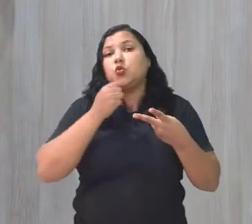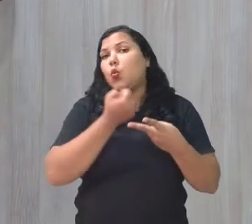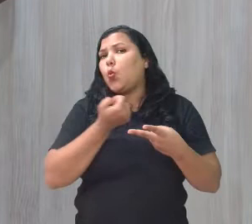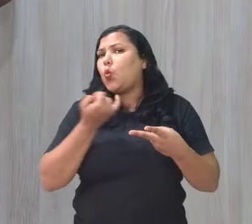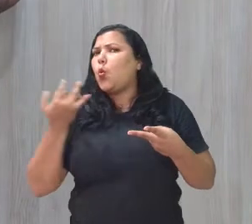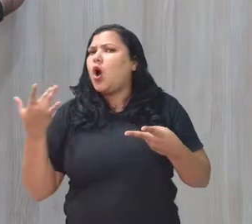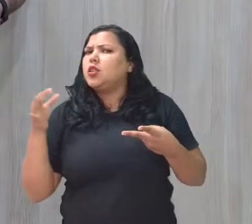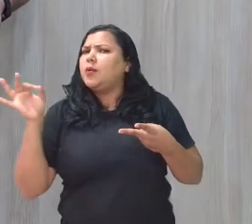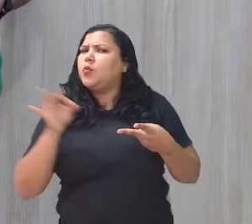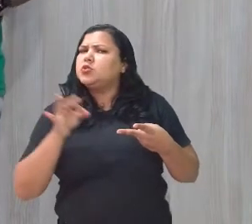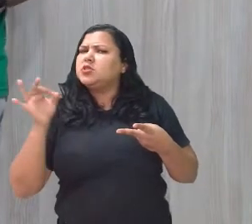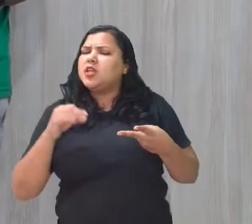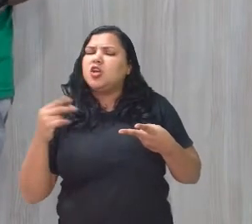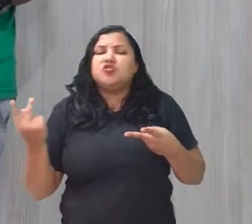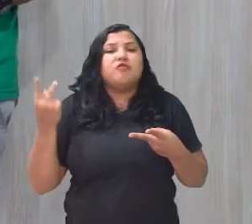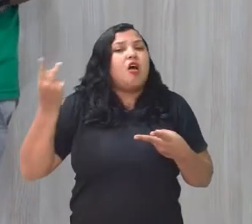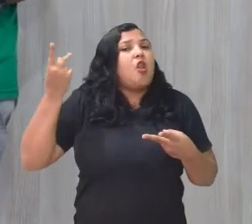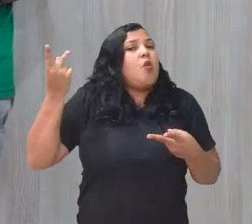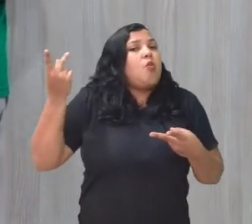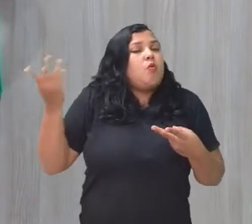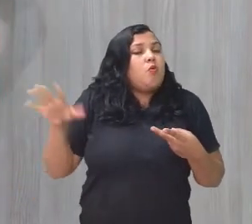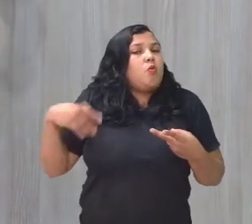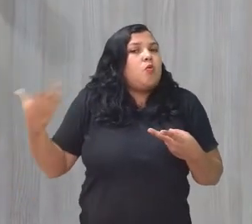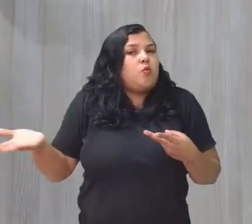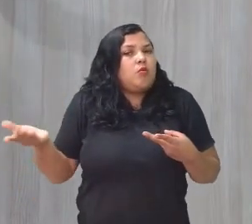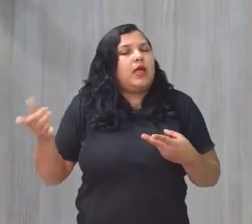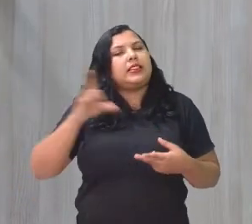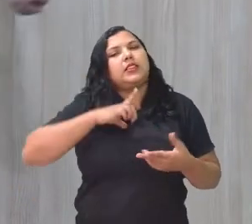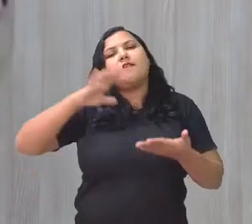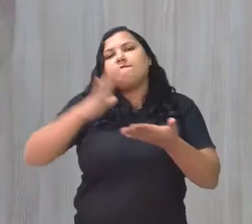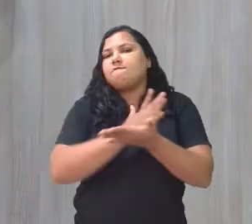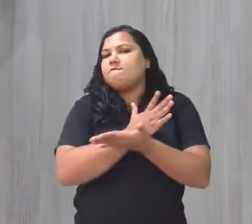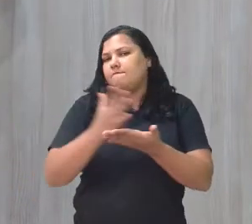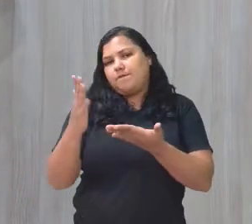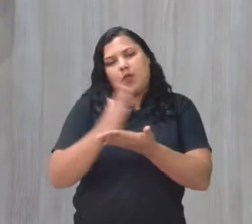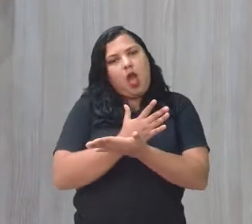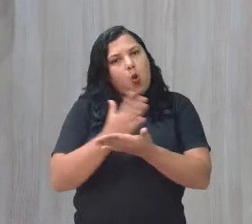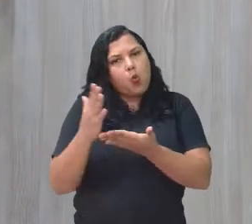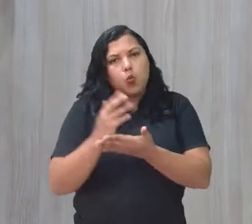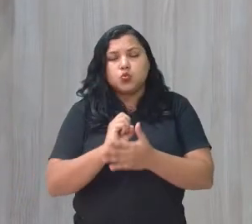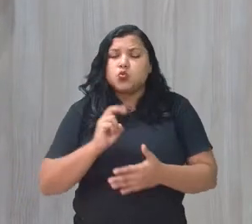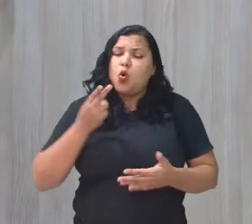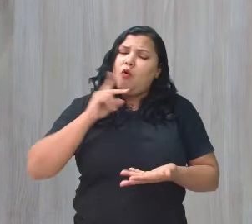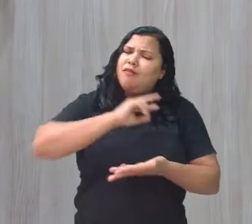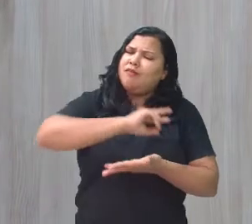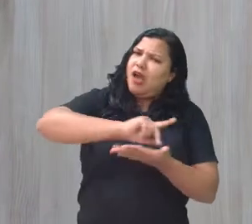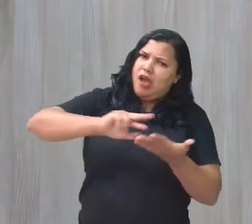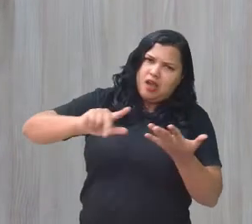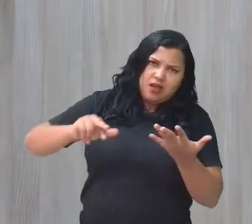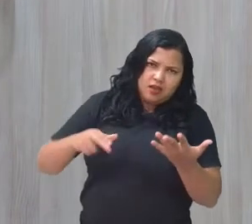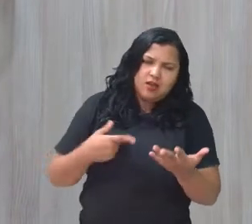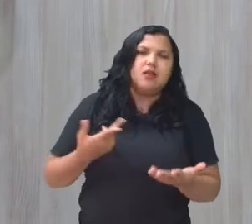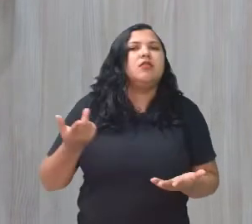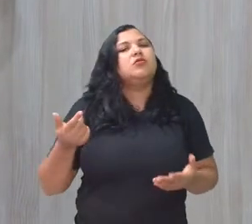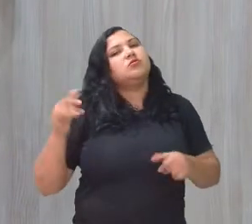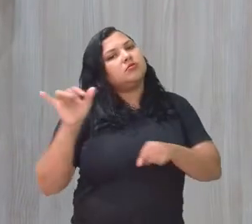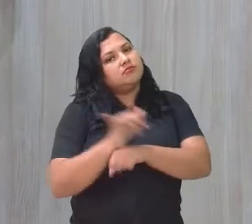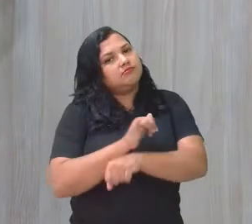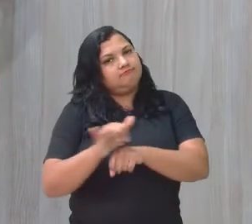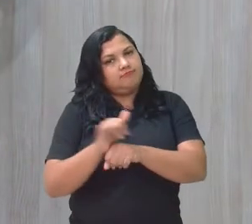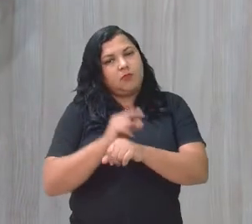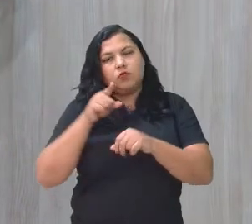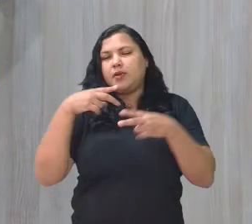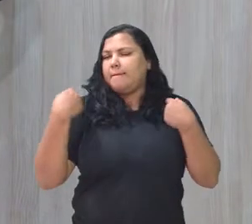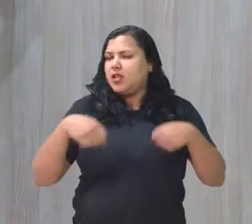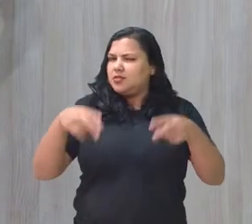essa porcentagem vai valer nessa parte. Então, existem vários caminhos, então por isso que é importante você, a partir do oitavo ano, perceber